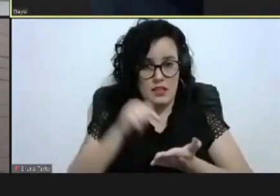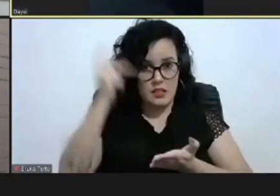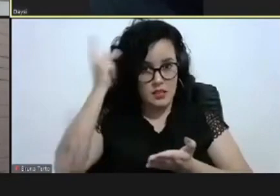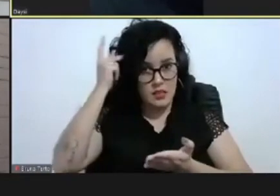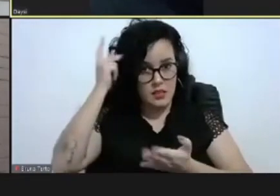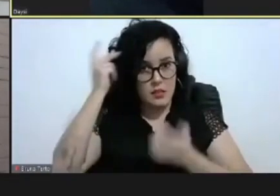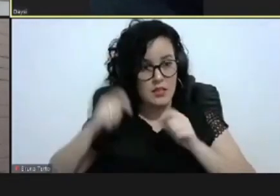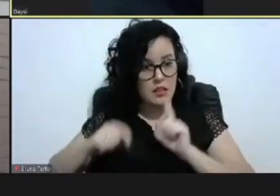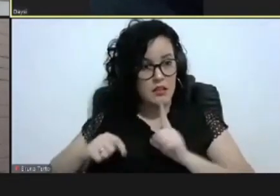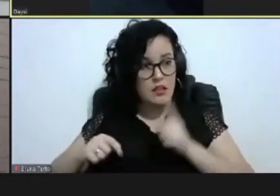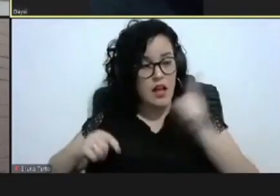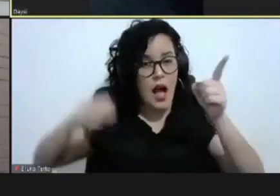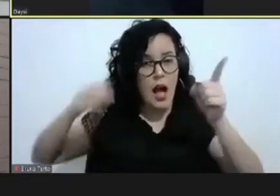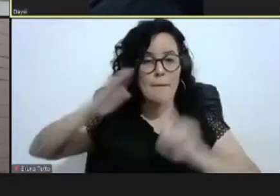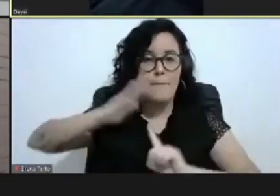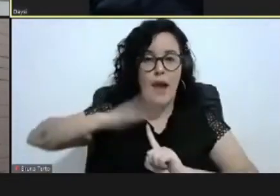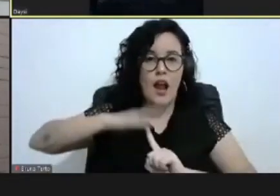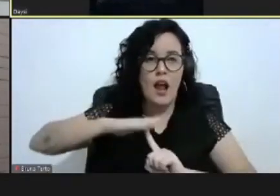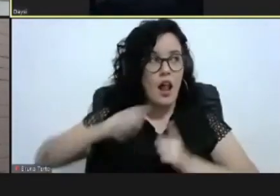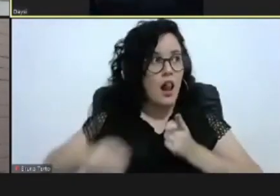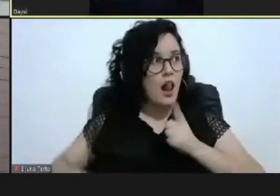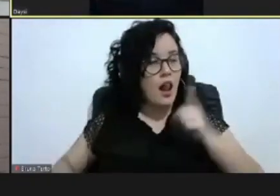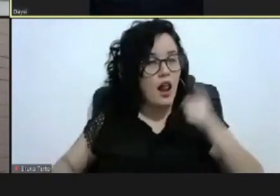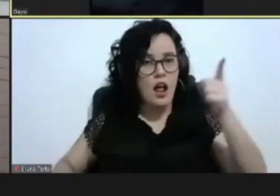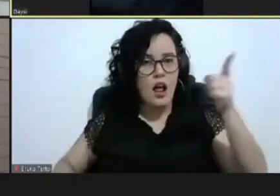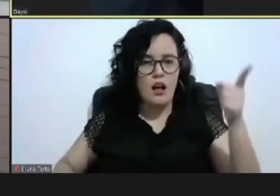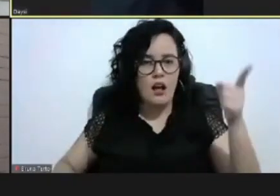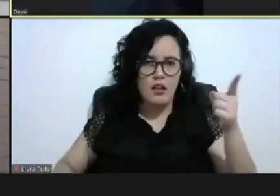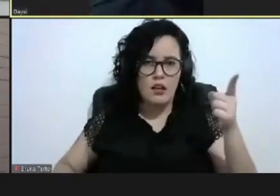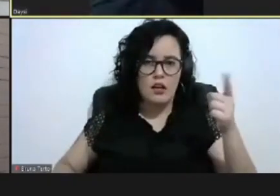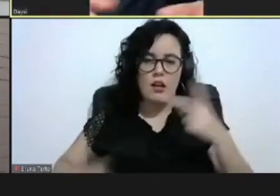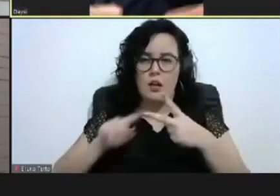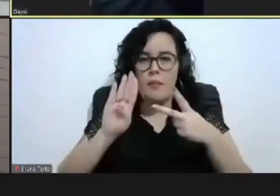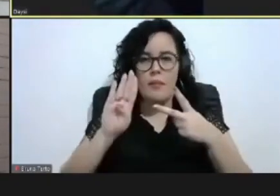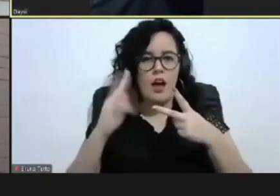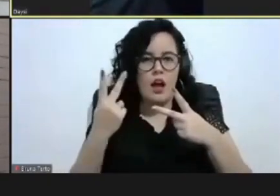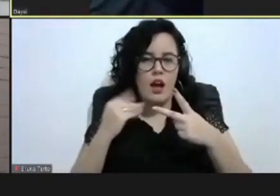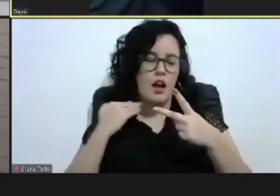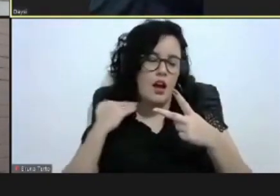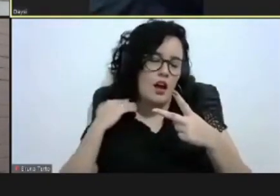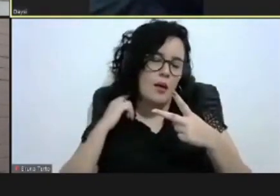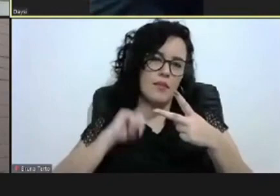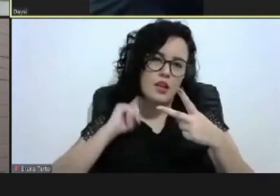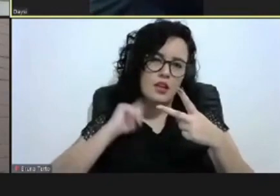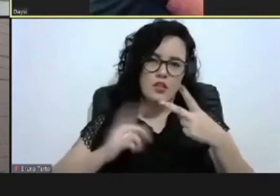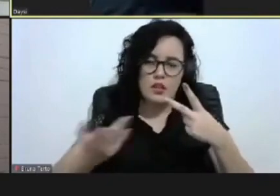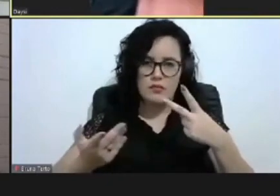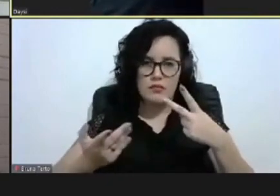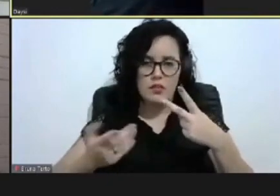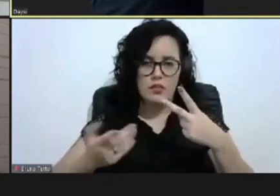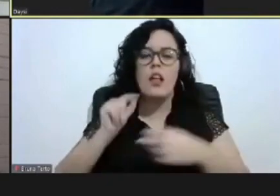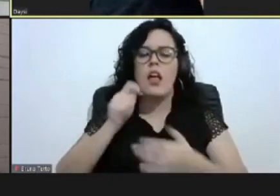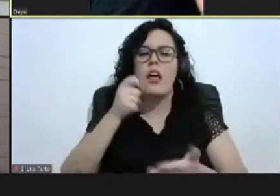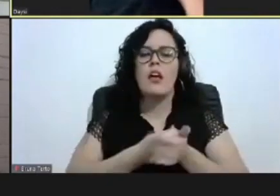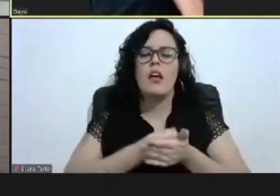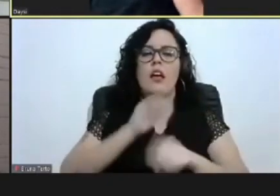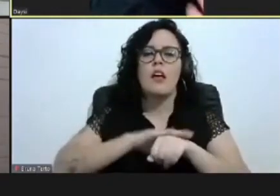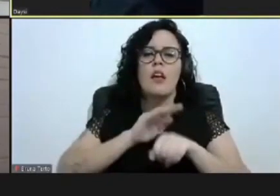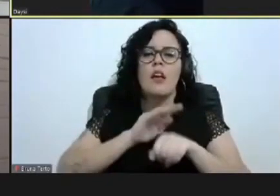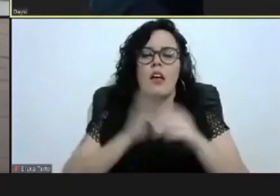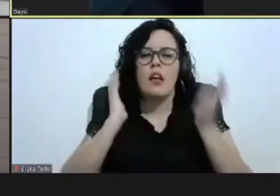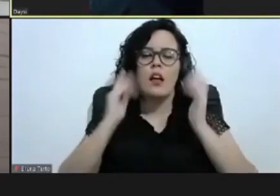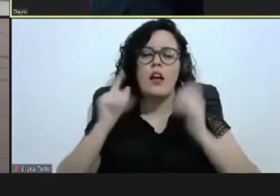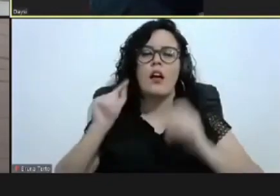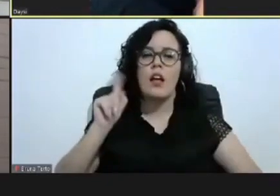tem que chegar no Pará, tem que chegar em Belo Horizonte, quem distribui, que faz essa operação vazia, né, era